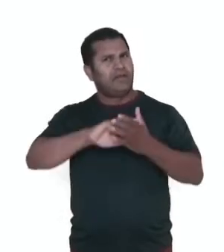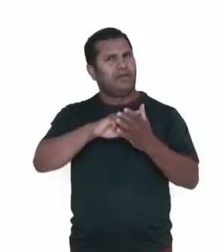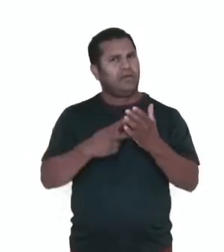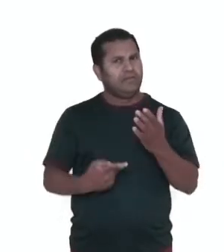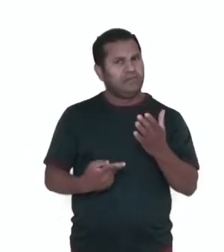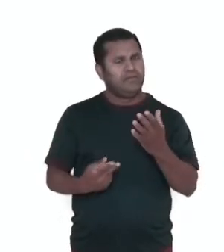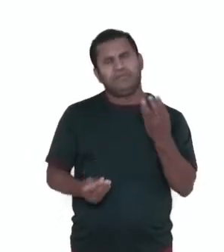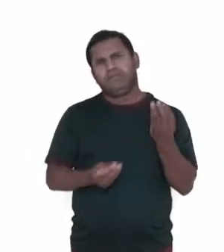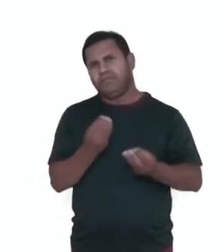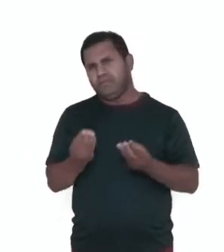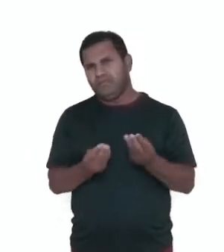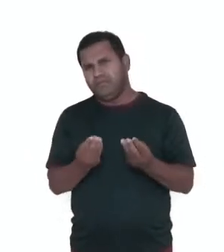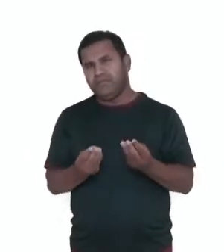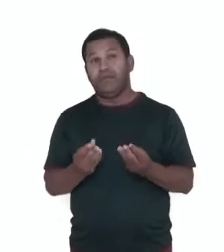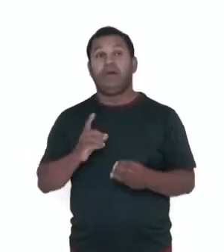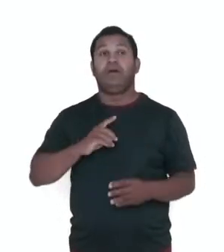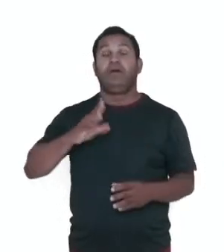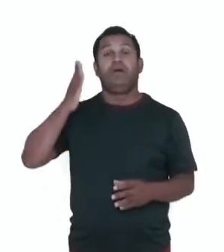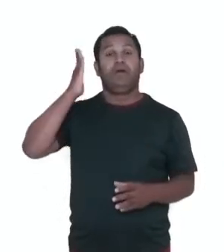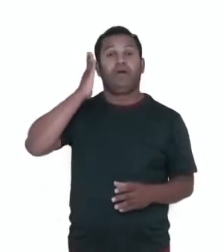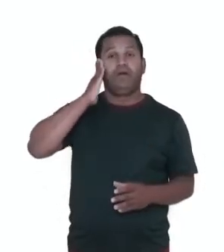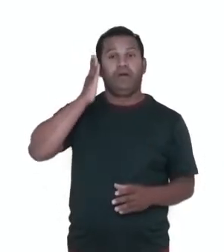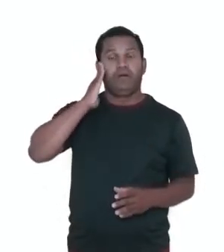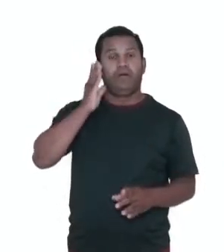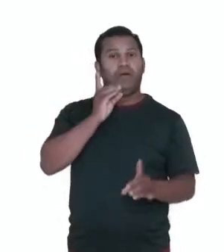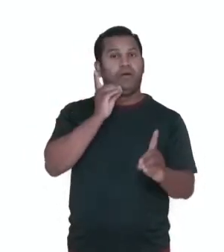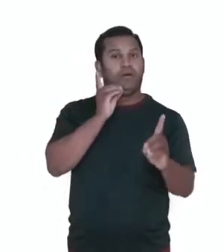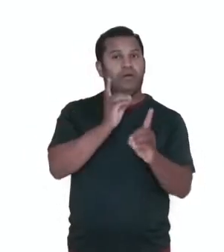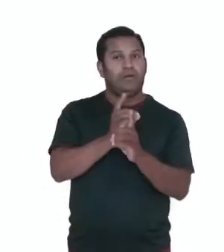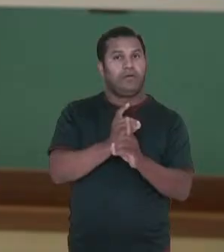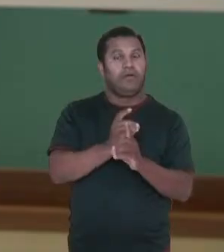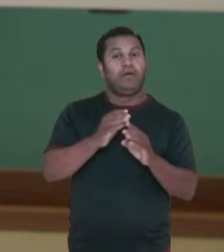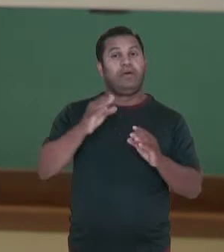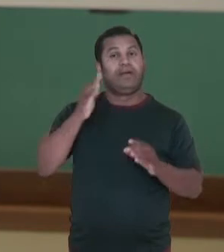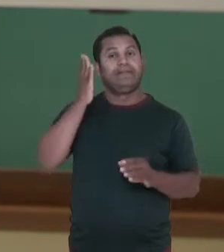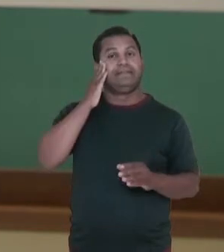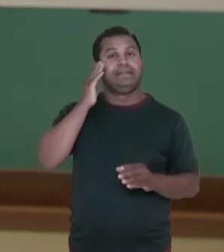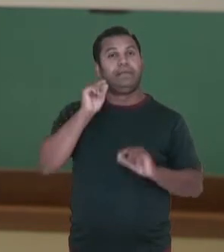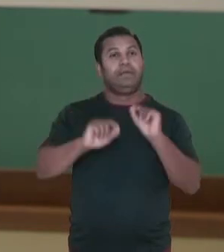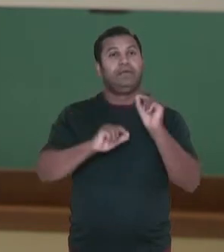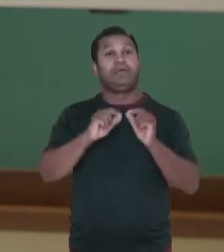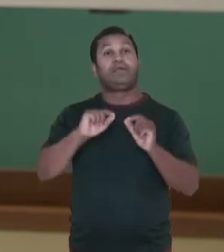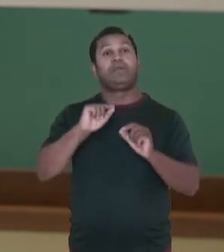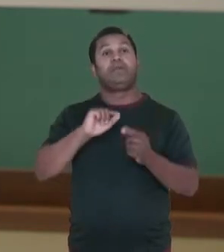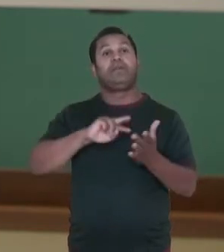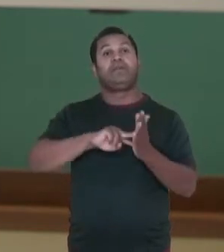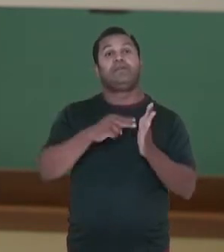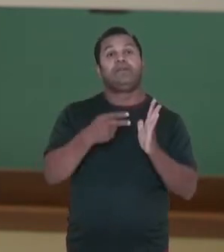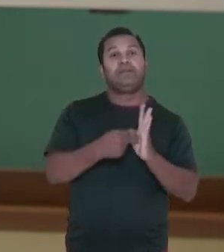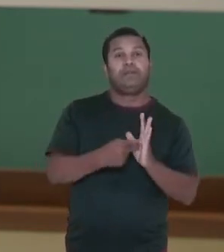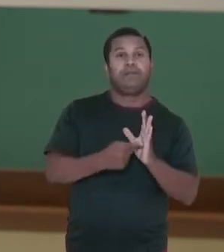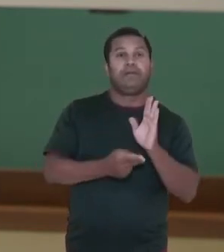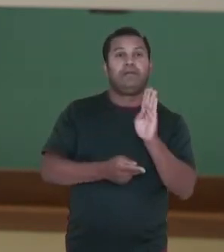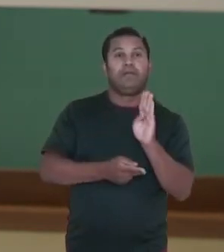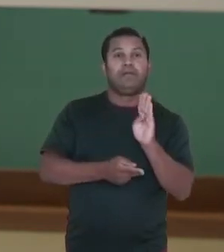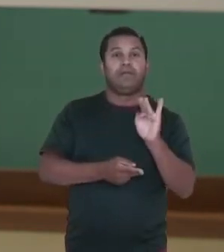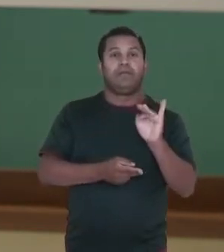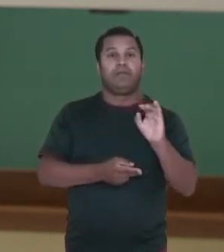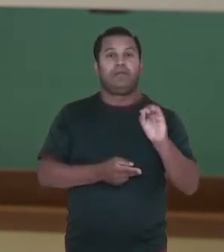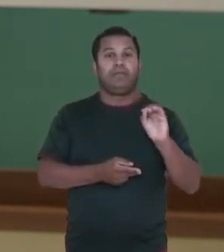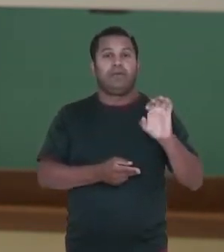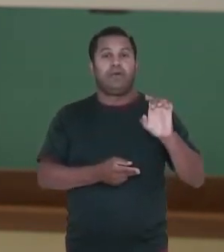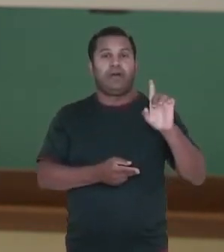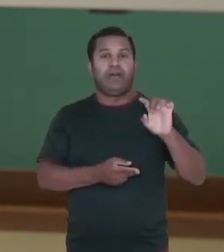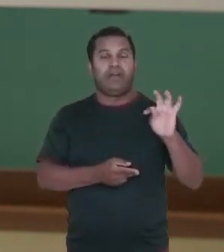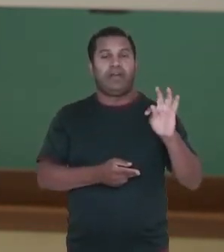da bioética e refletir sobre o tema, conhecendo alguns dilemas científicos. Você já tinha ouvido falar nesse termo